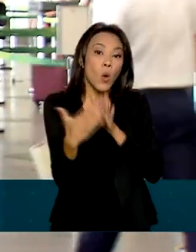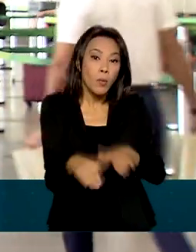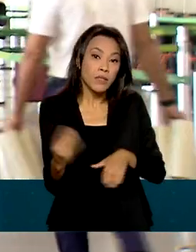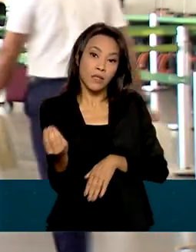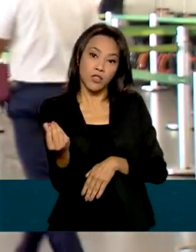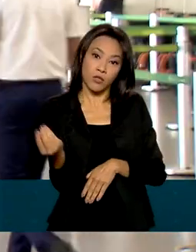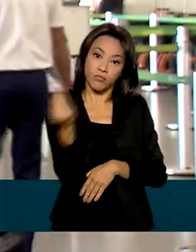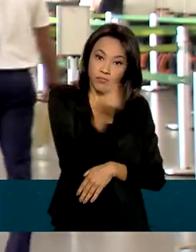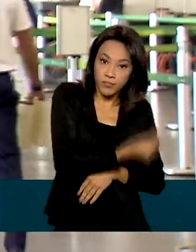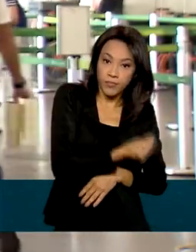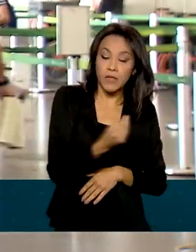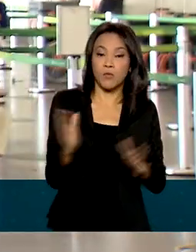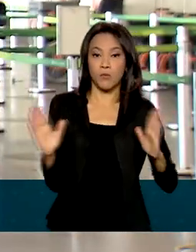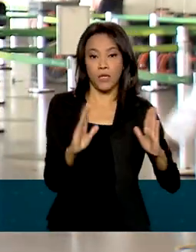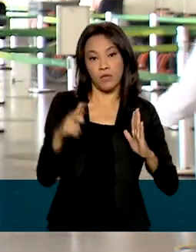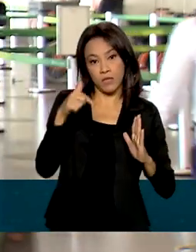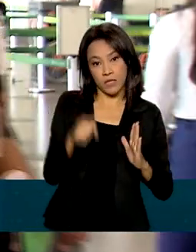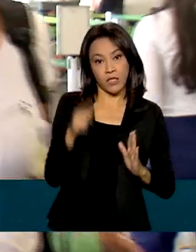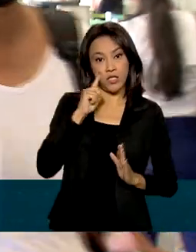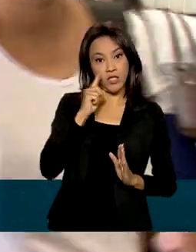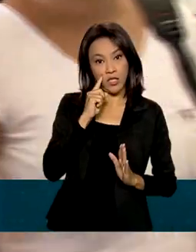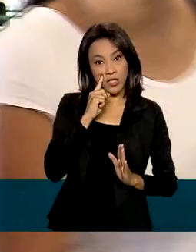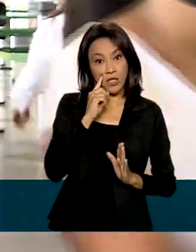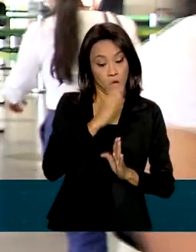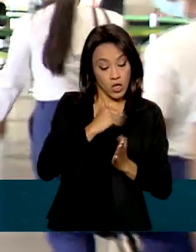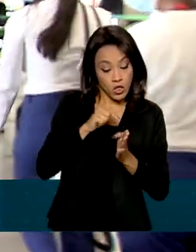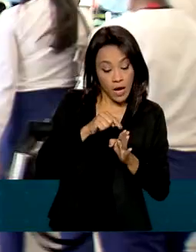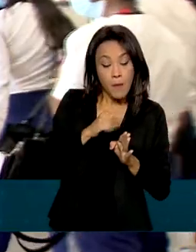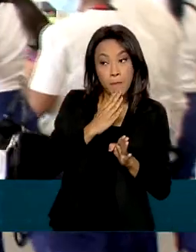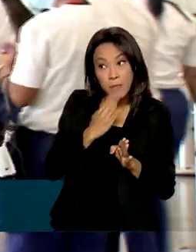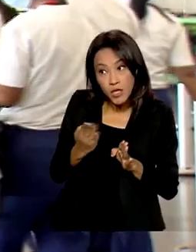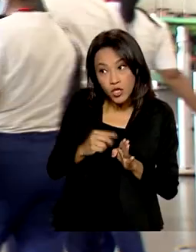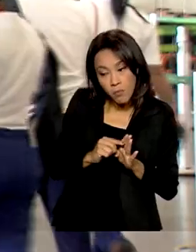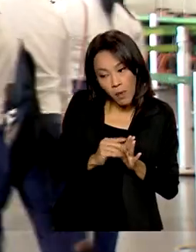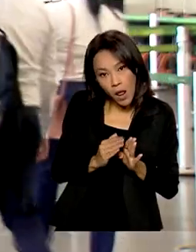no prazo de 7 dias a partir da solicitação. A escolha será do passageiro.